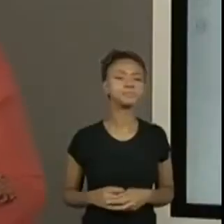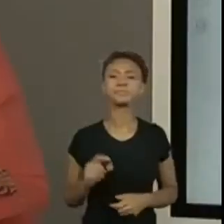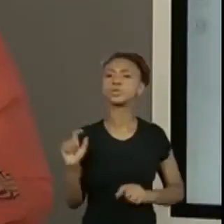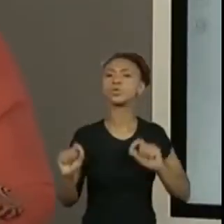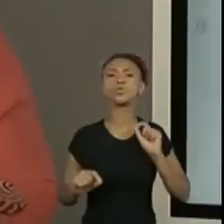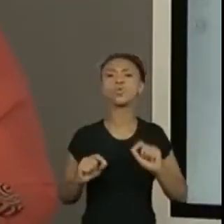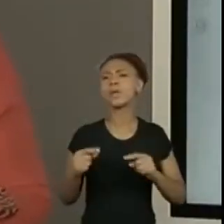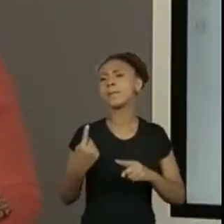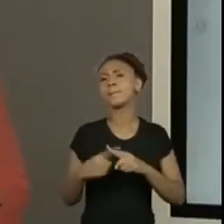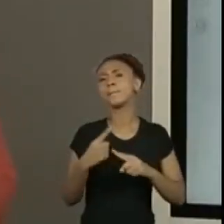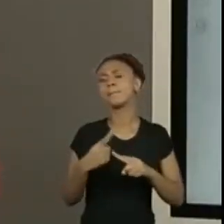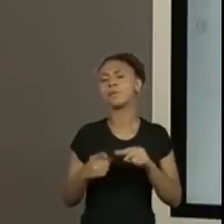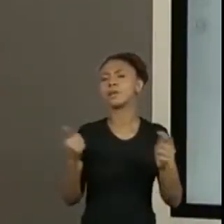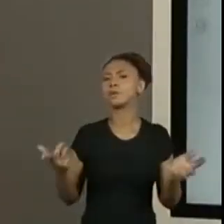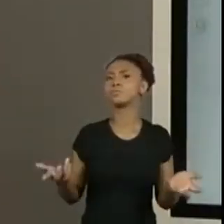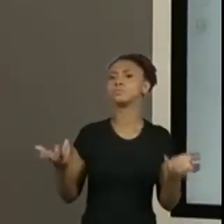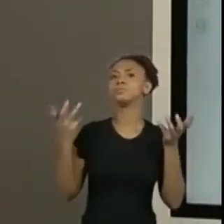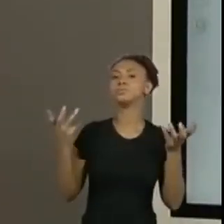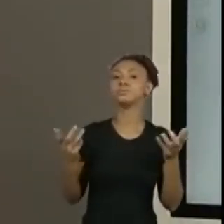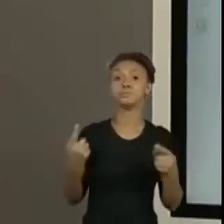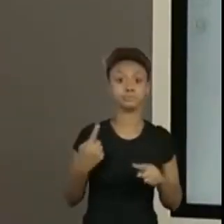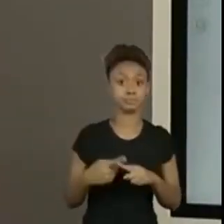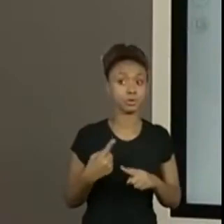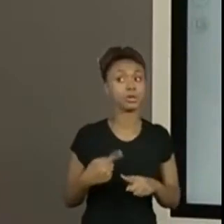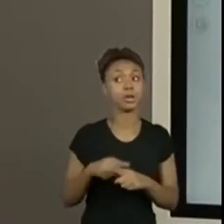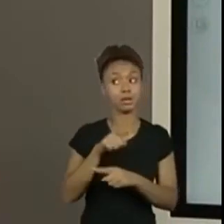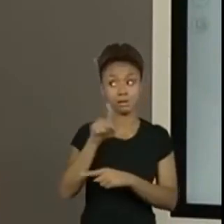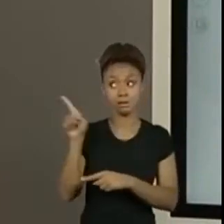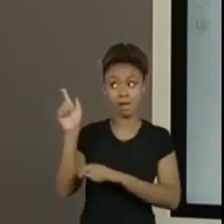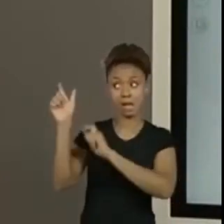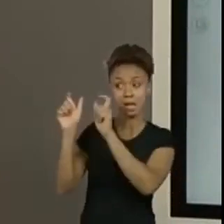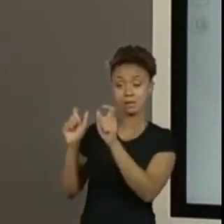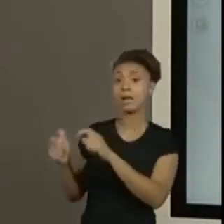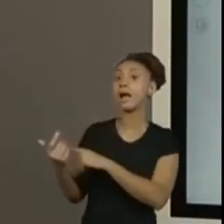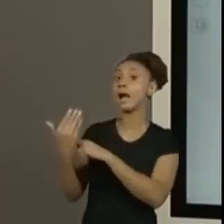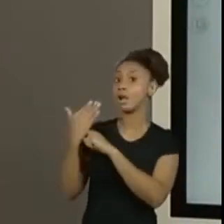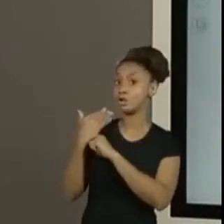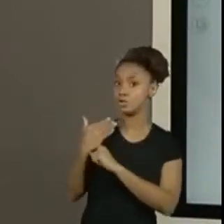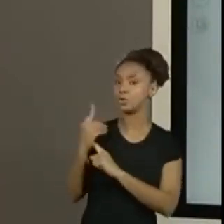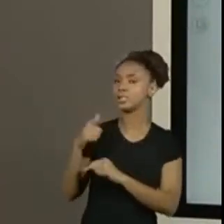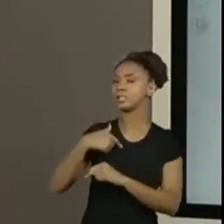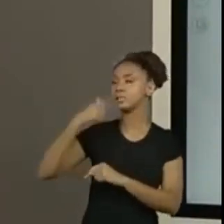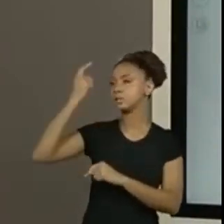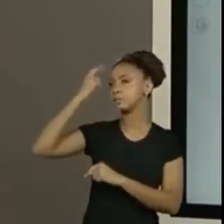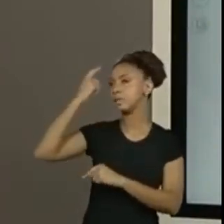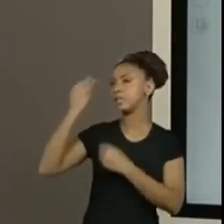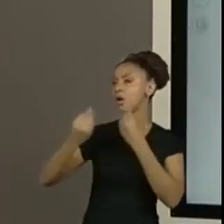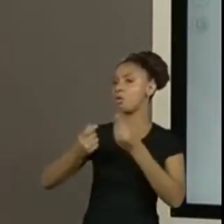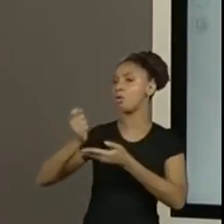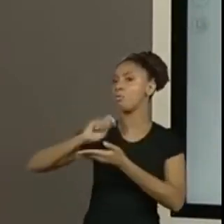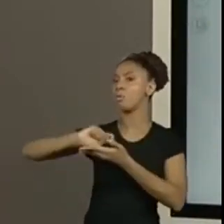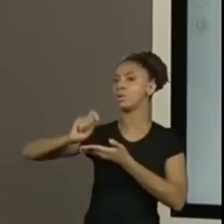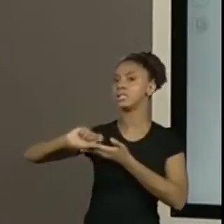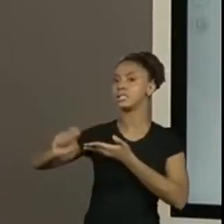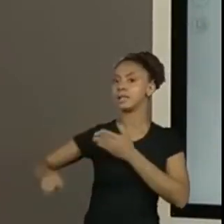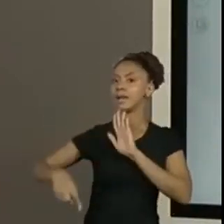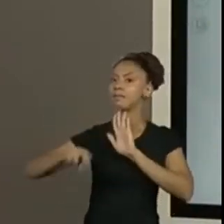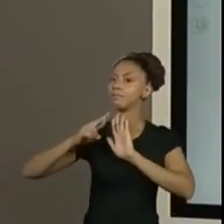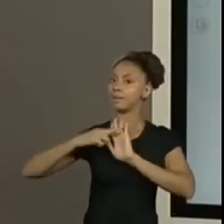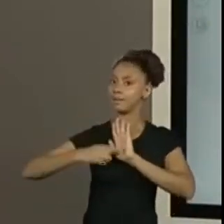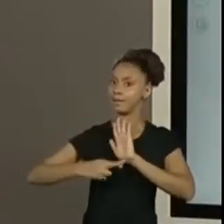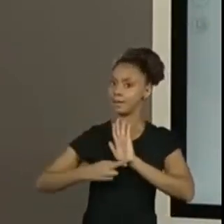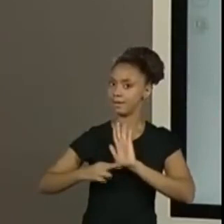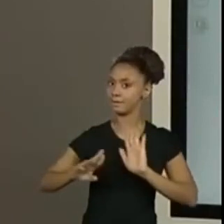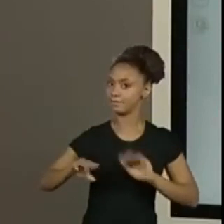foram destacadas? Lembrando que elas vão nos ajudar a refletir sobre a ortografia. Ó, já